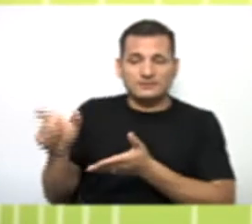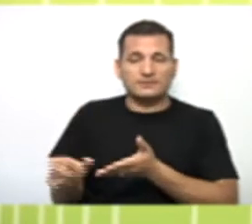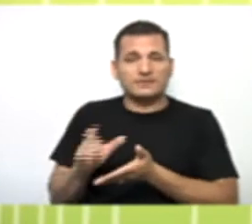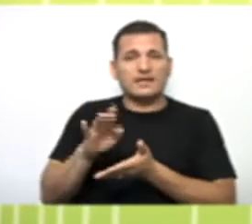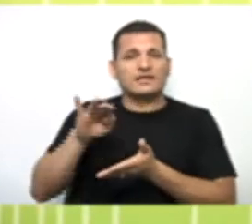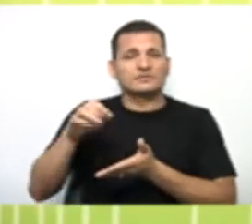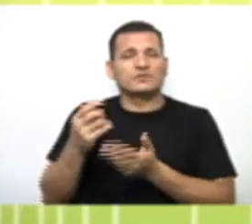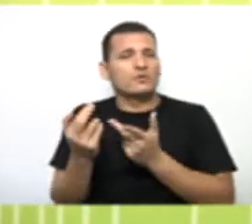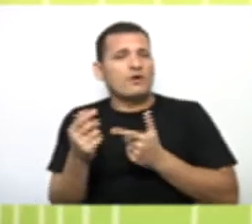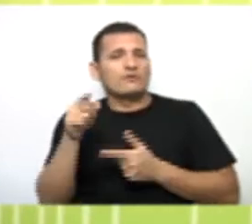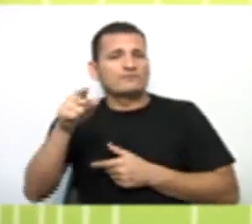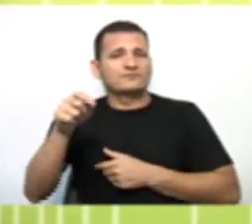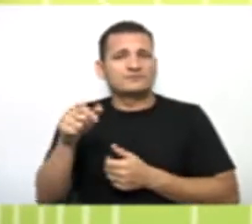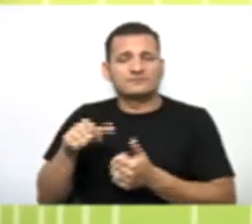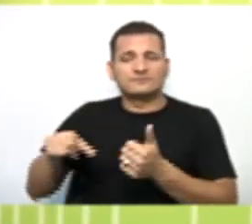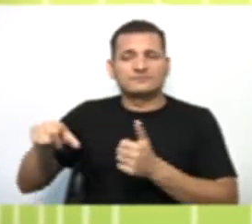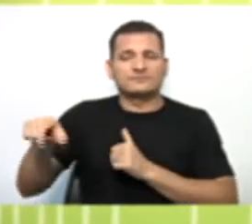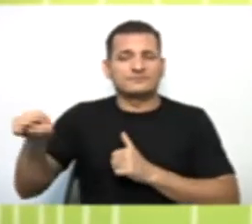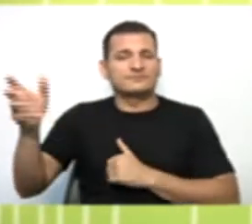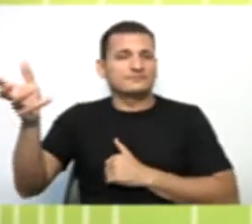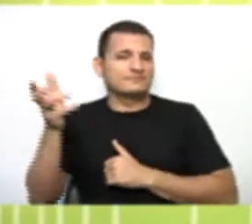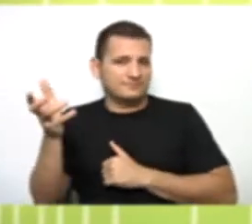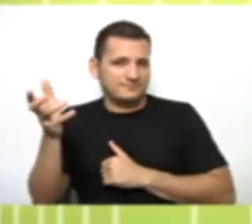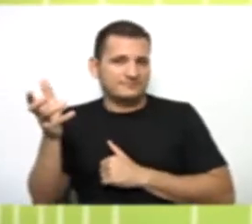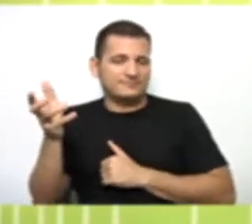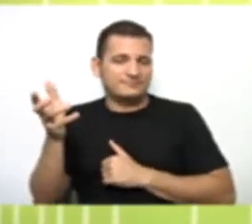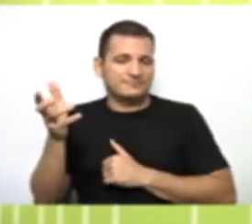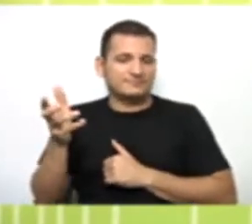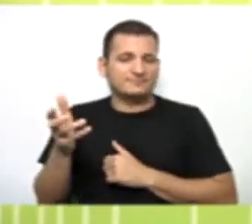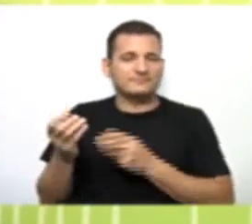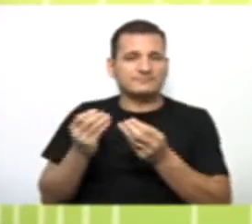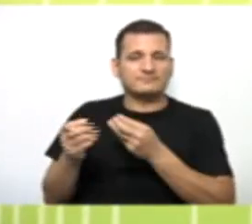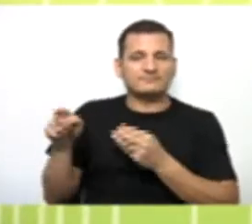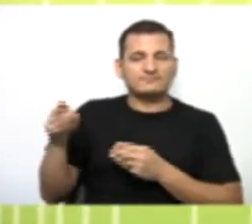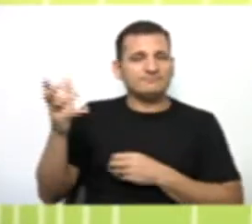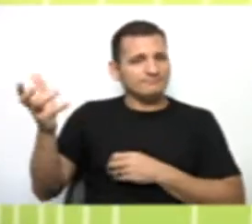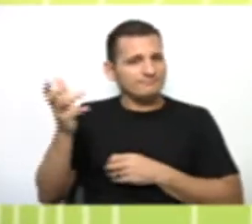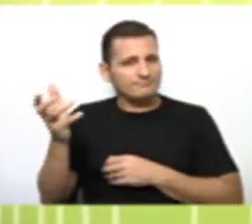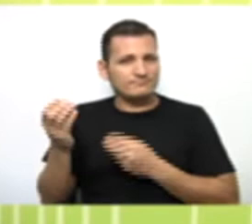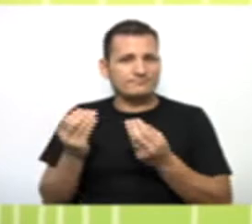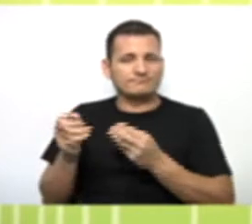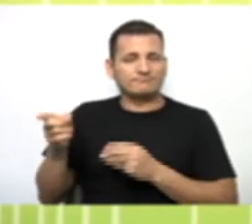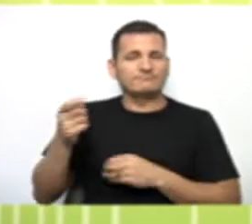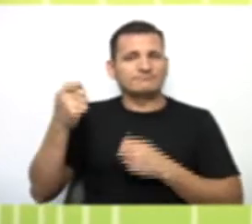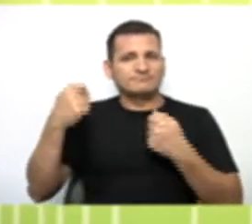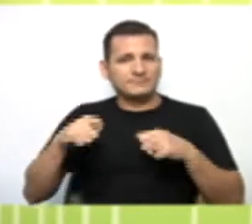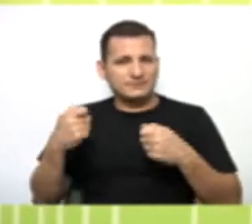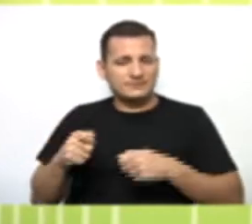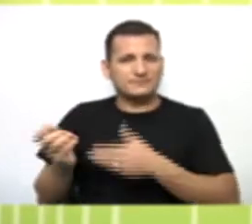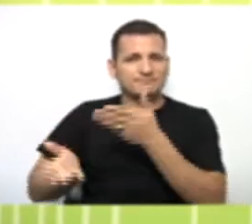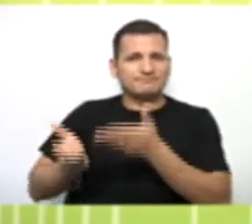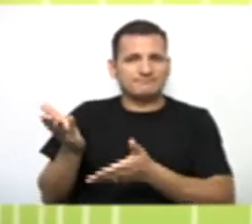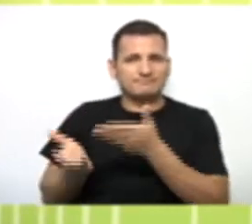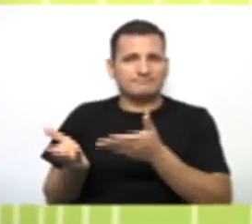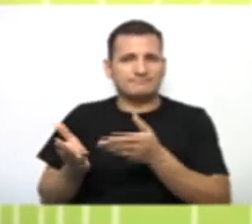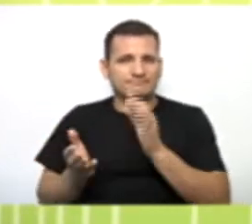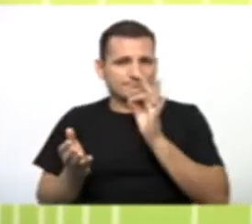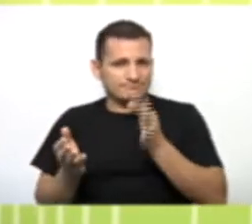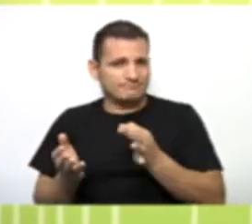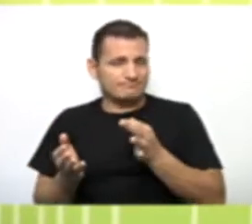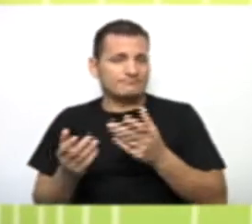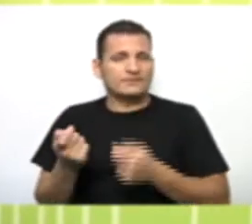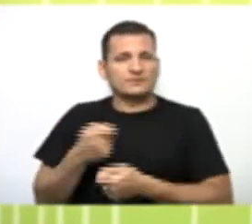da forma como ele quer ser atendido, da forma como ele precisa ser atendido. Na